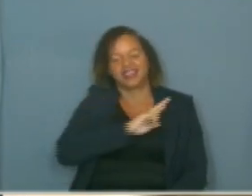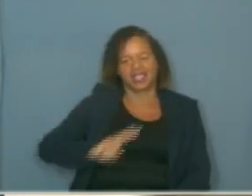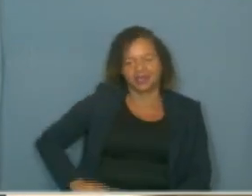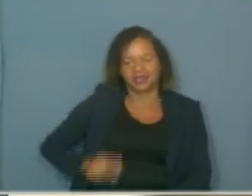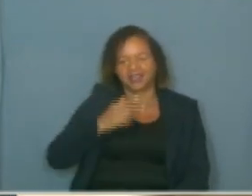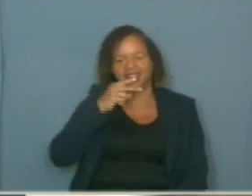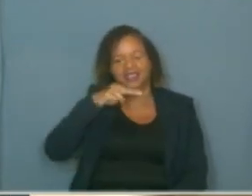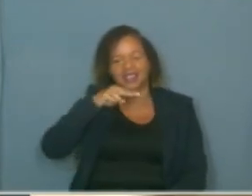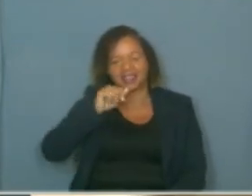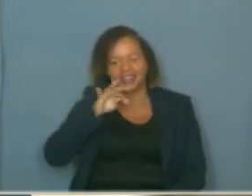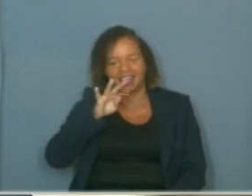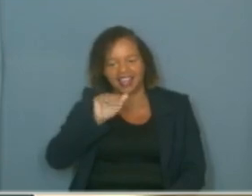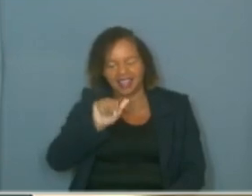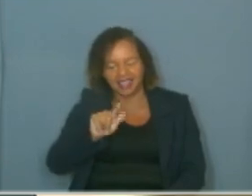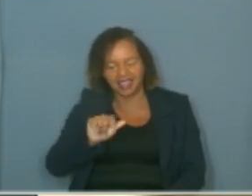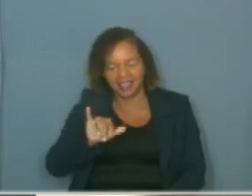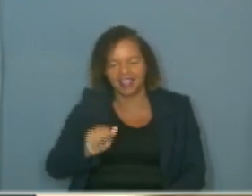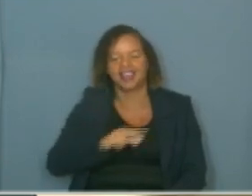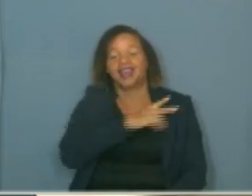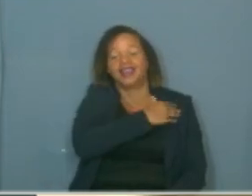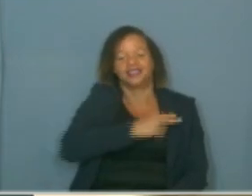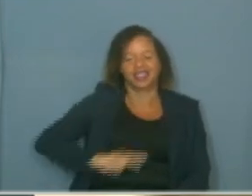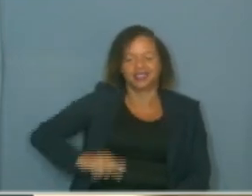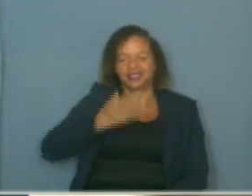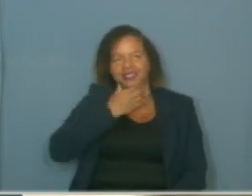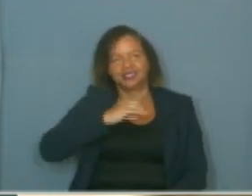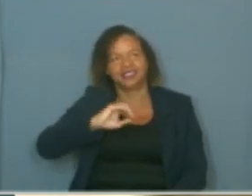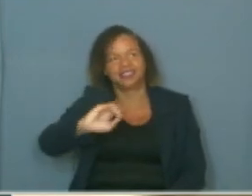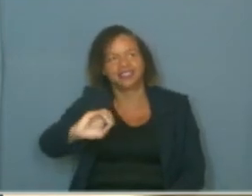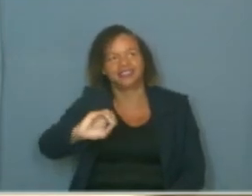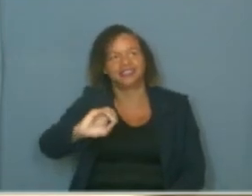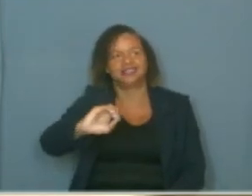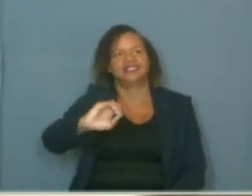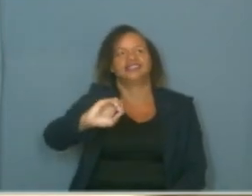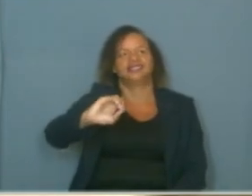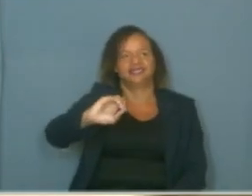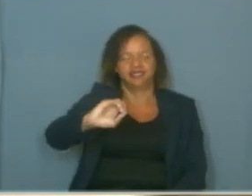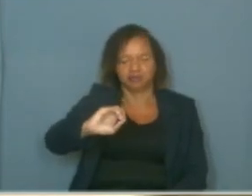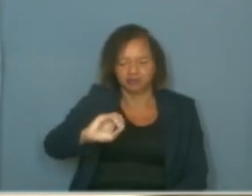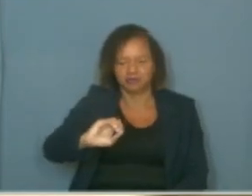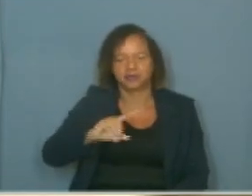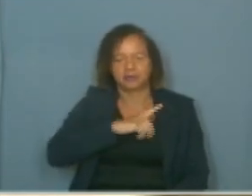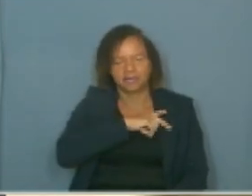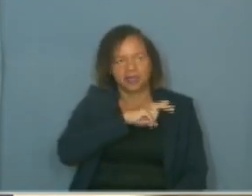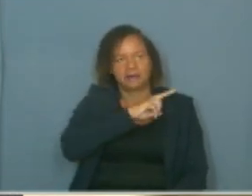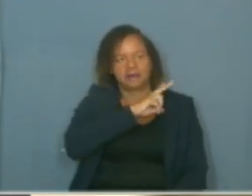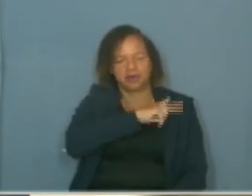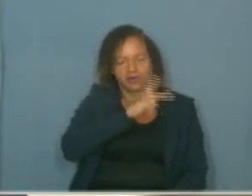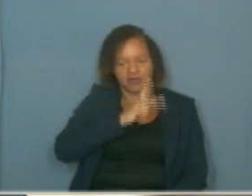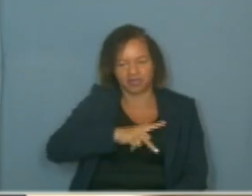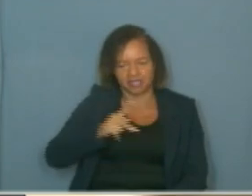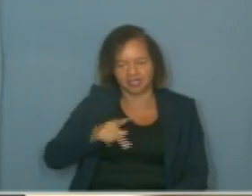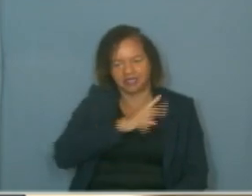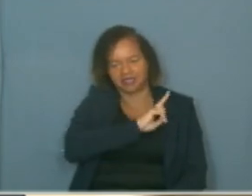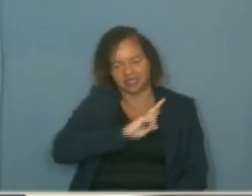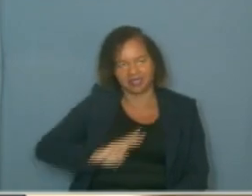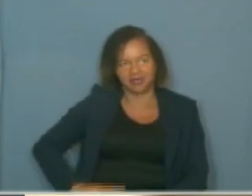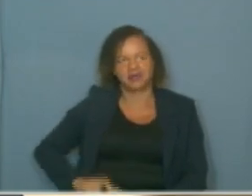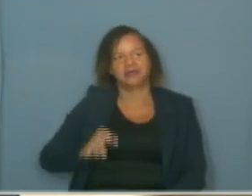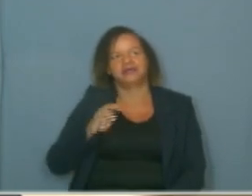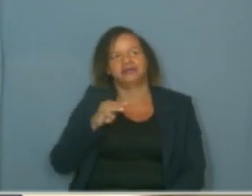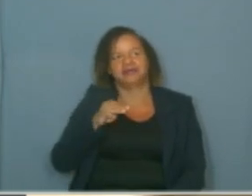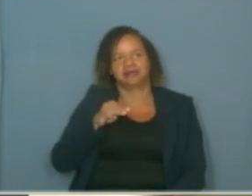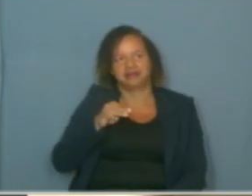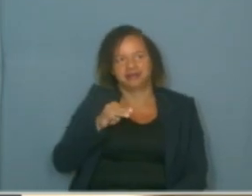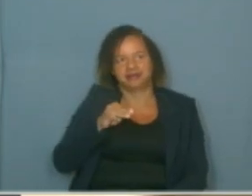ao vereador Osmar Ricardo, ao vereador Paulo Muniz, ao vereador Professor Mirinho, ao vereador Rinaldo Júnior, ao vereador presidente